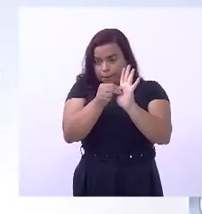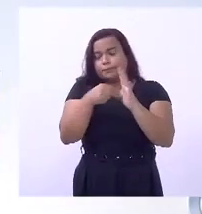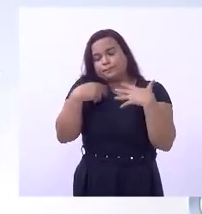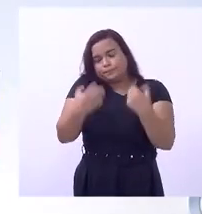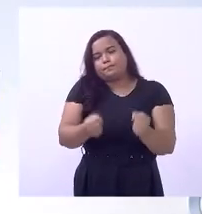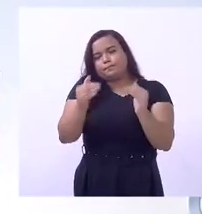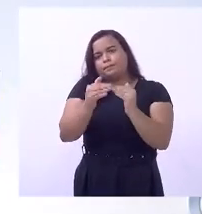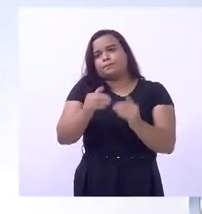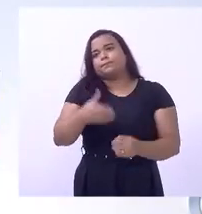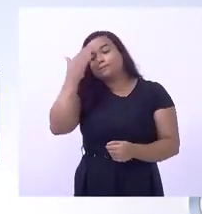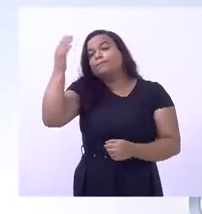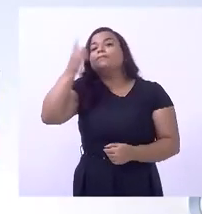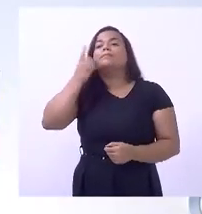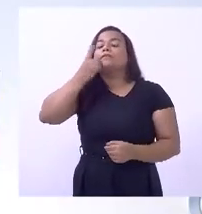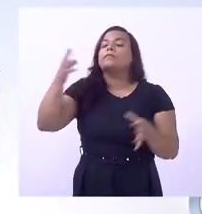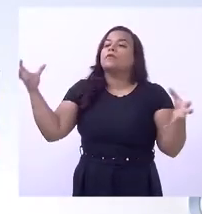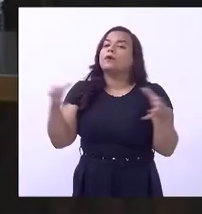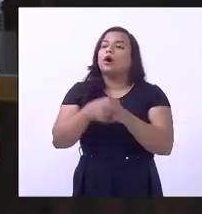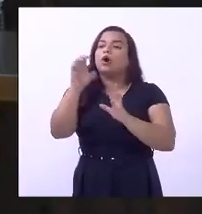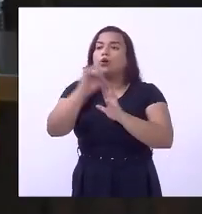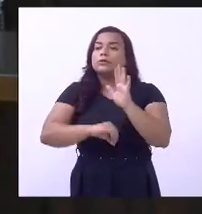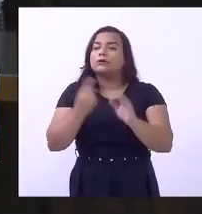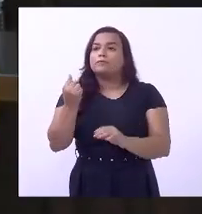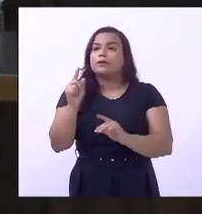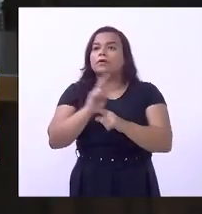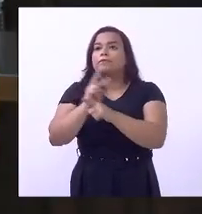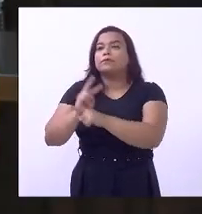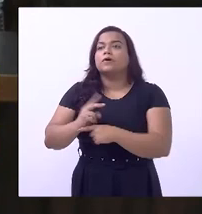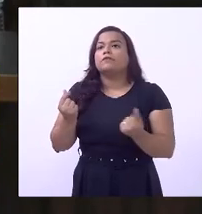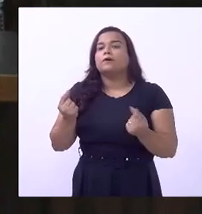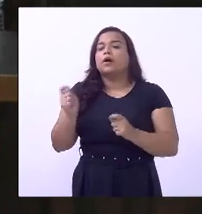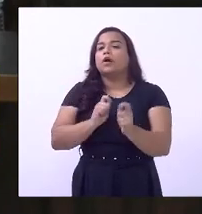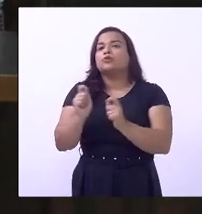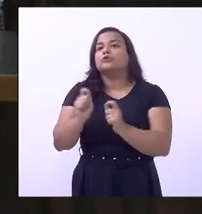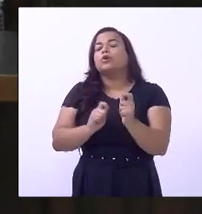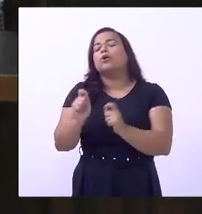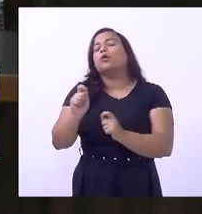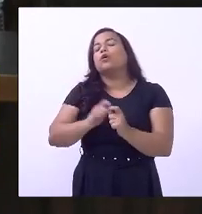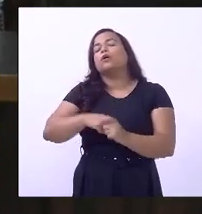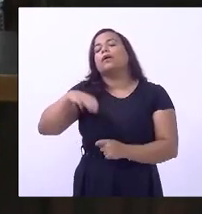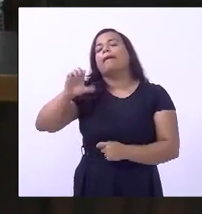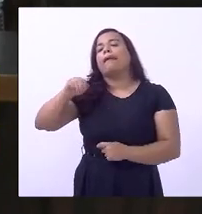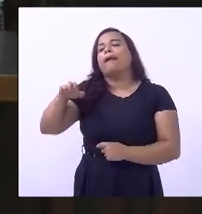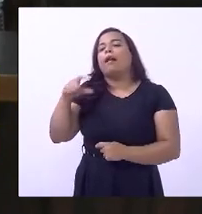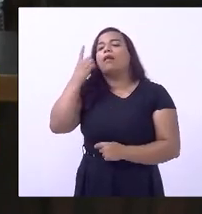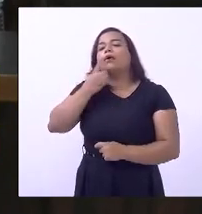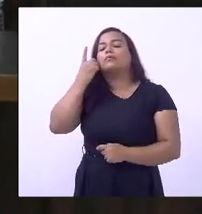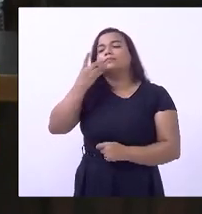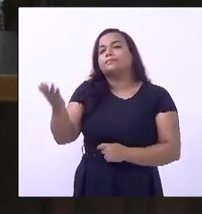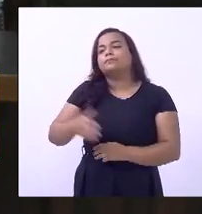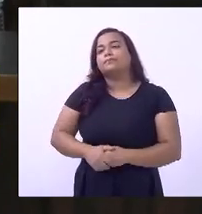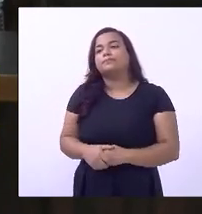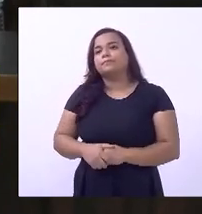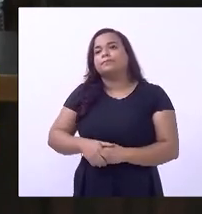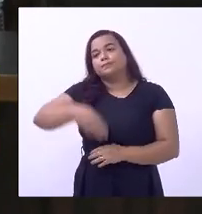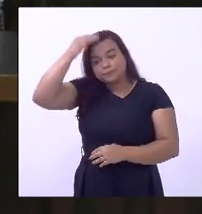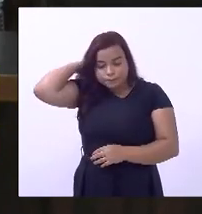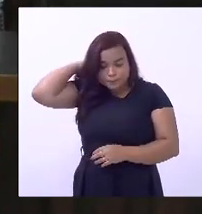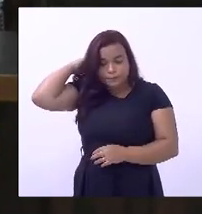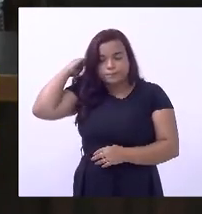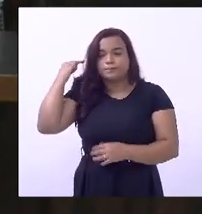Obrigada, deputada. Pela Comissão de Orçamento, Fiscalização Financeira e Controle, deputado Márcio Canella. Deputado Márcio Pacheco.